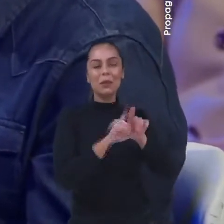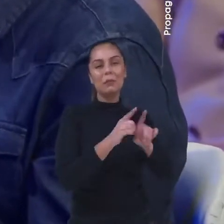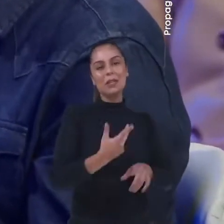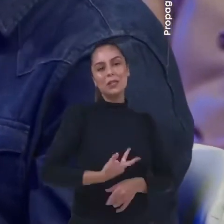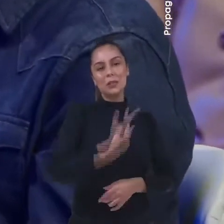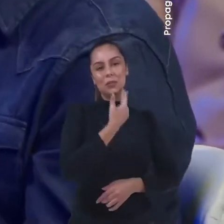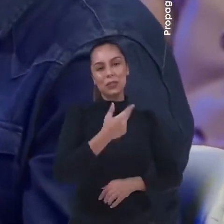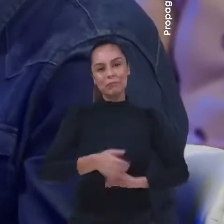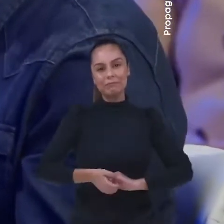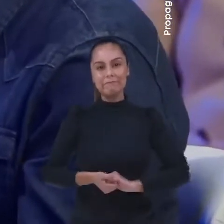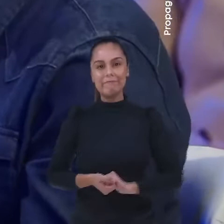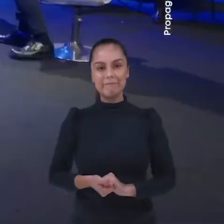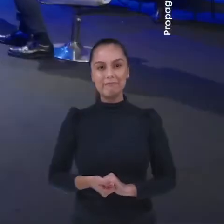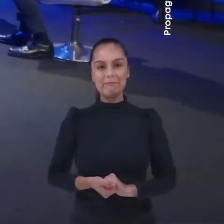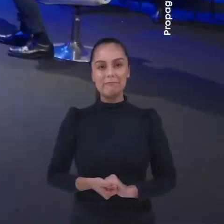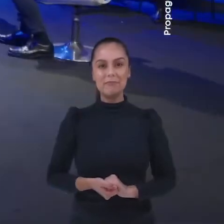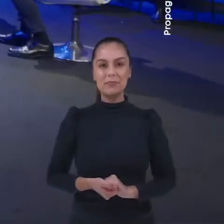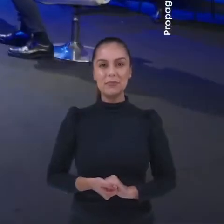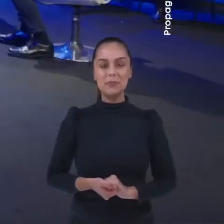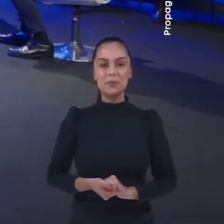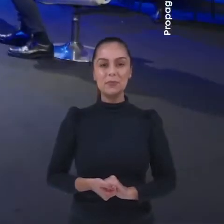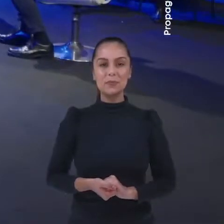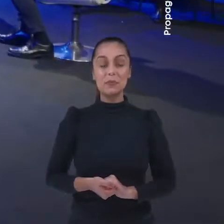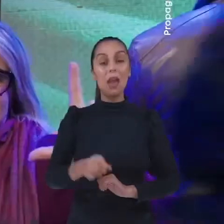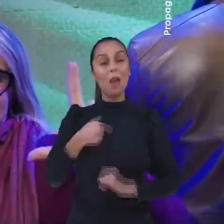para exames e para cirurgia.